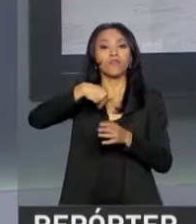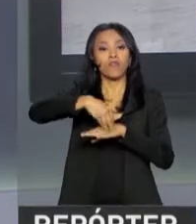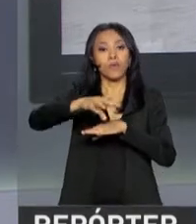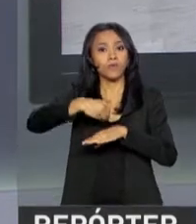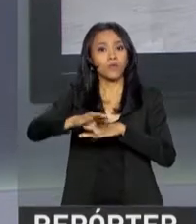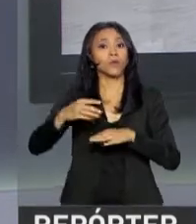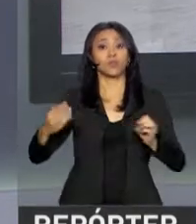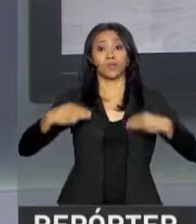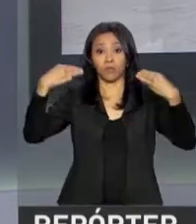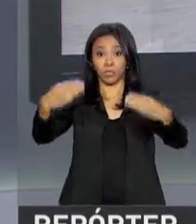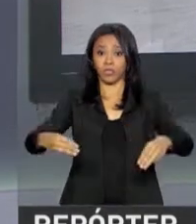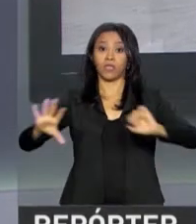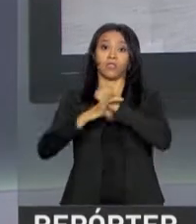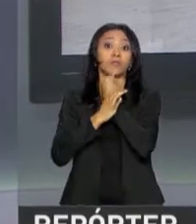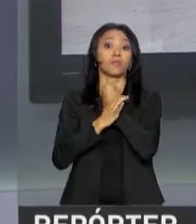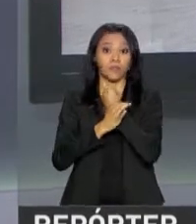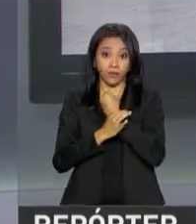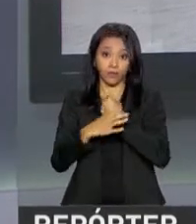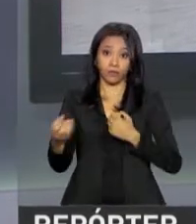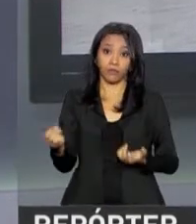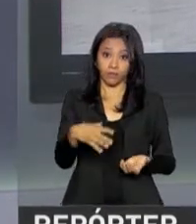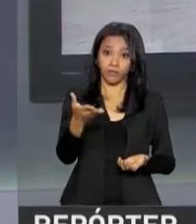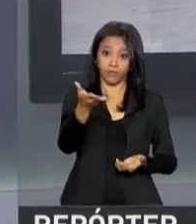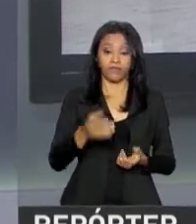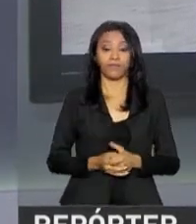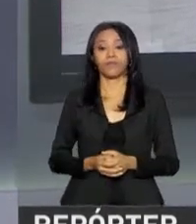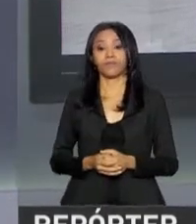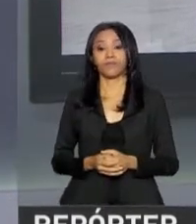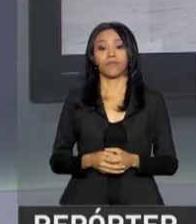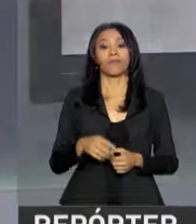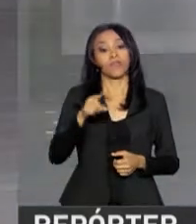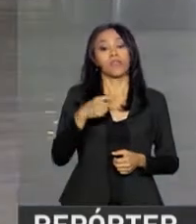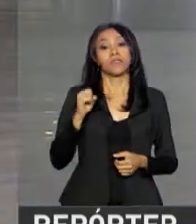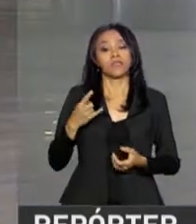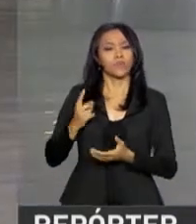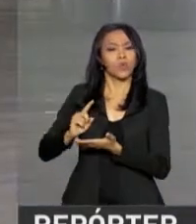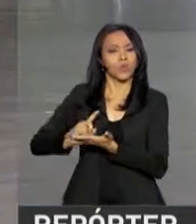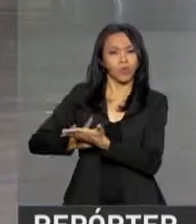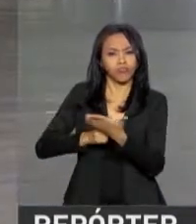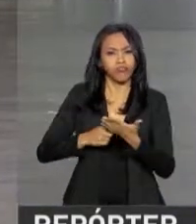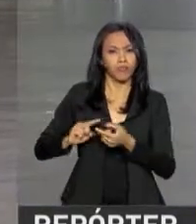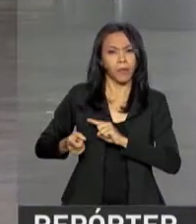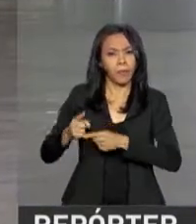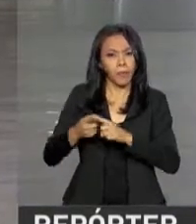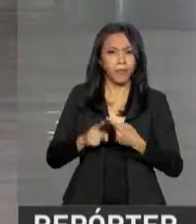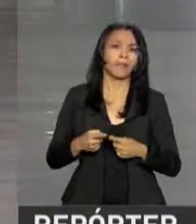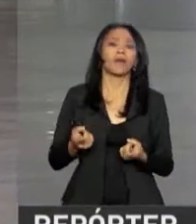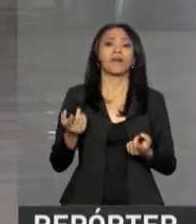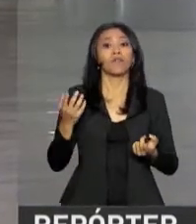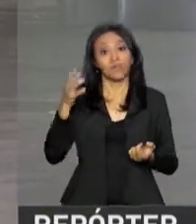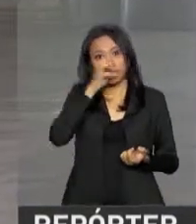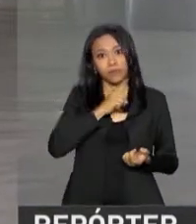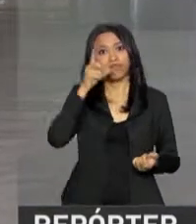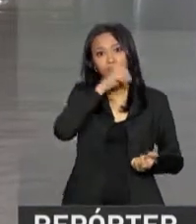extraordinário da segurança pública no ano é com você lá tá isso as articulações para a criação desse ministério se estenderam pelo final